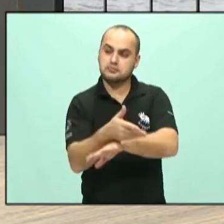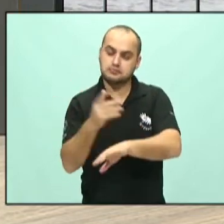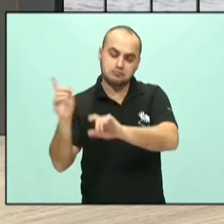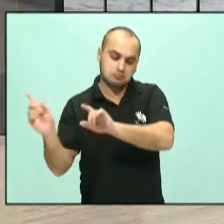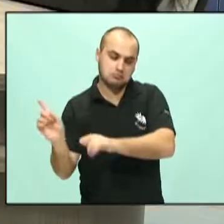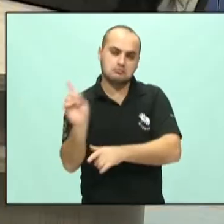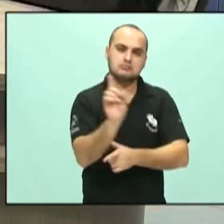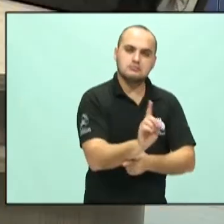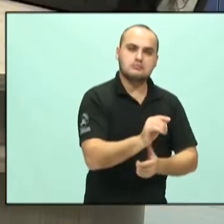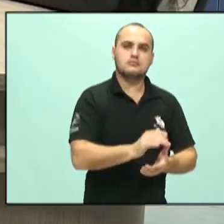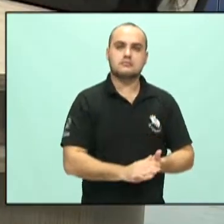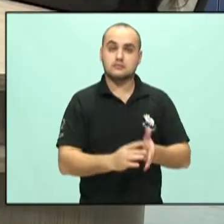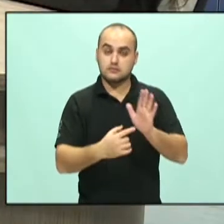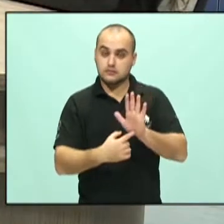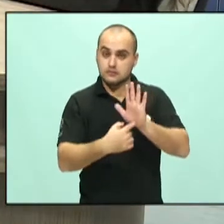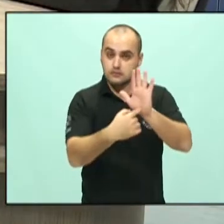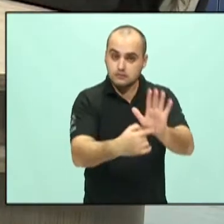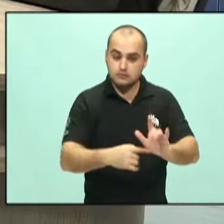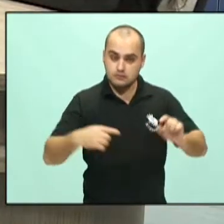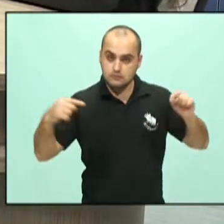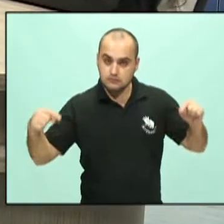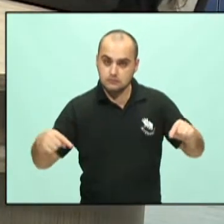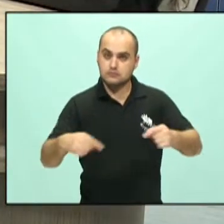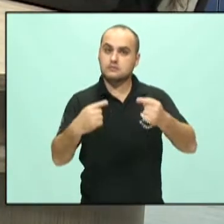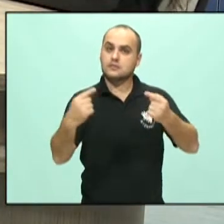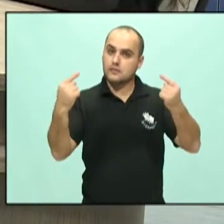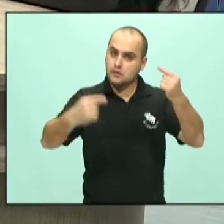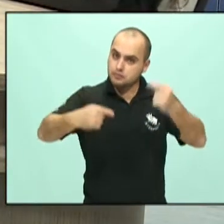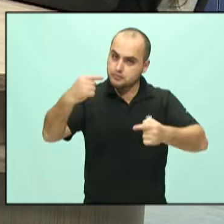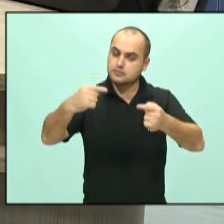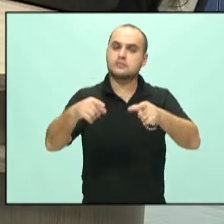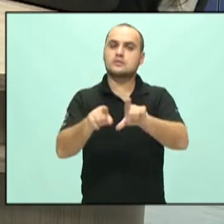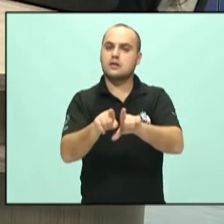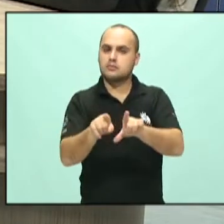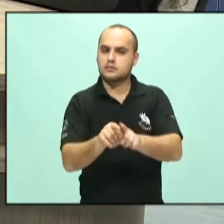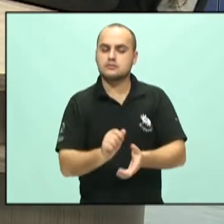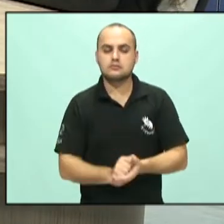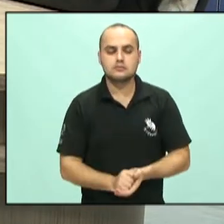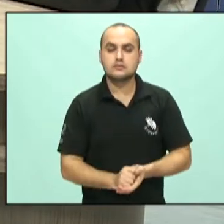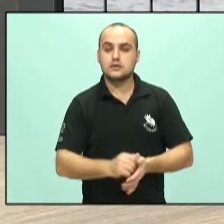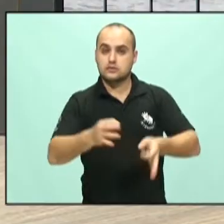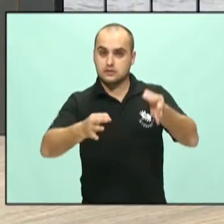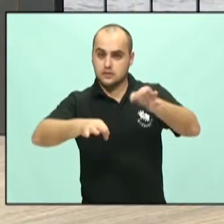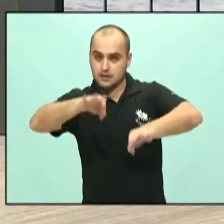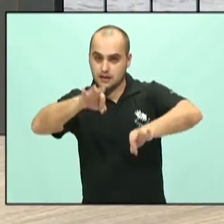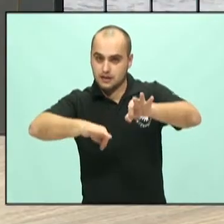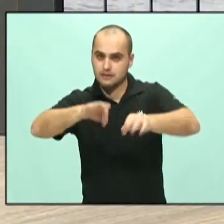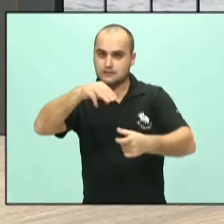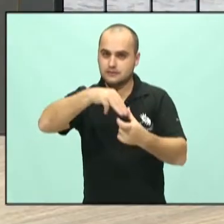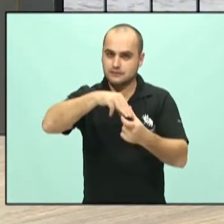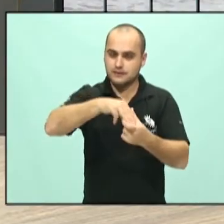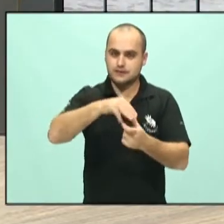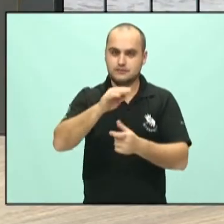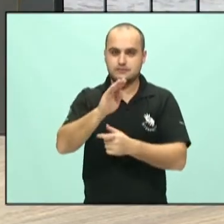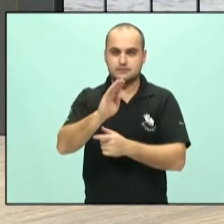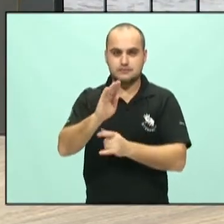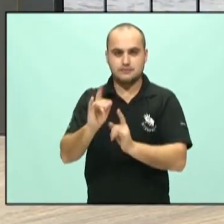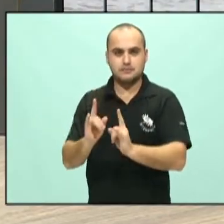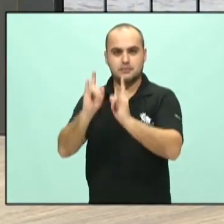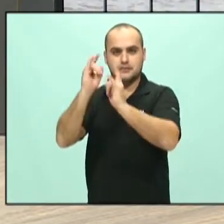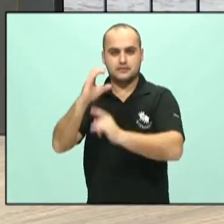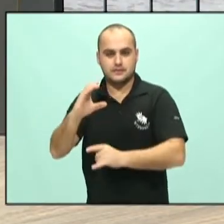competitiva também, pessoal da comunidade que quiser só chegar ali vai estar no teatro da Univali no bloco C. E é isso,